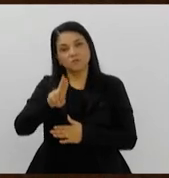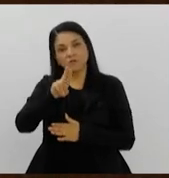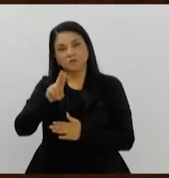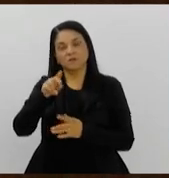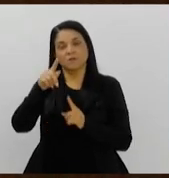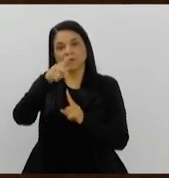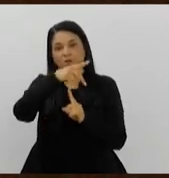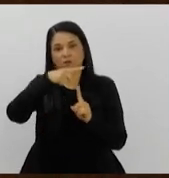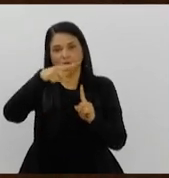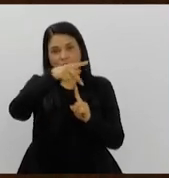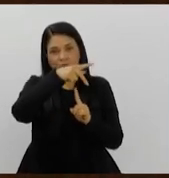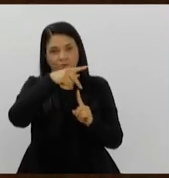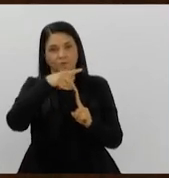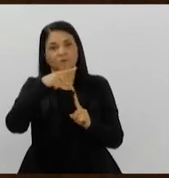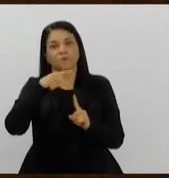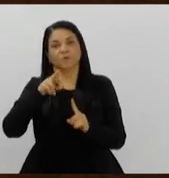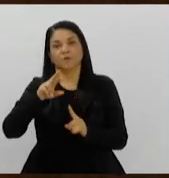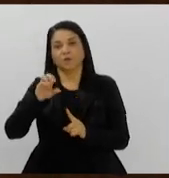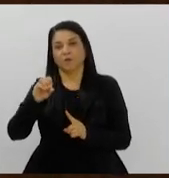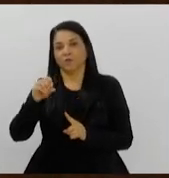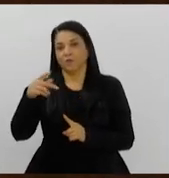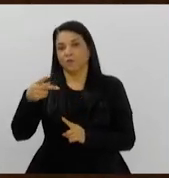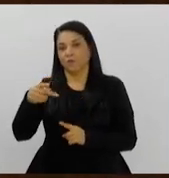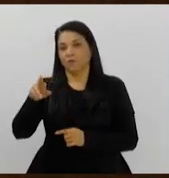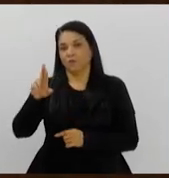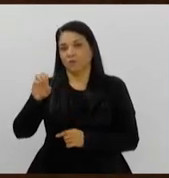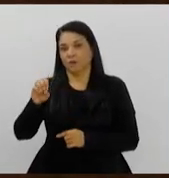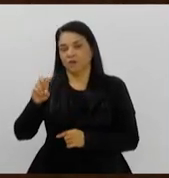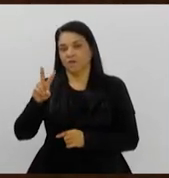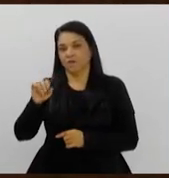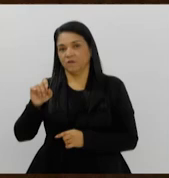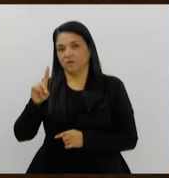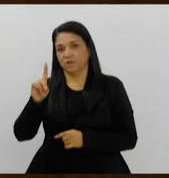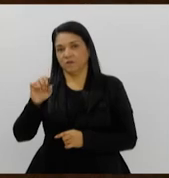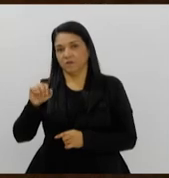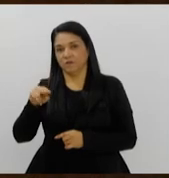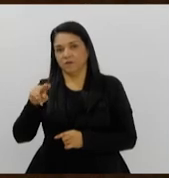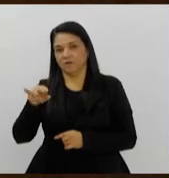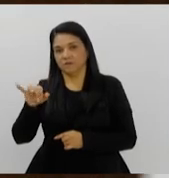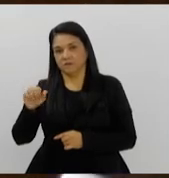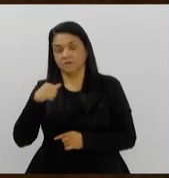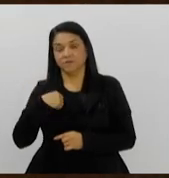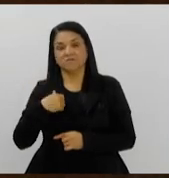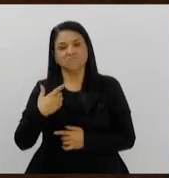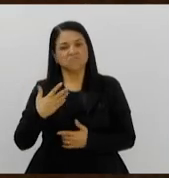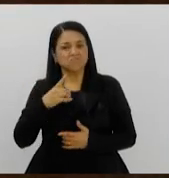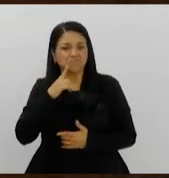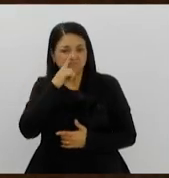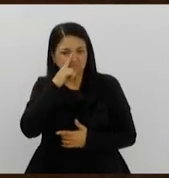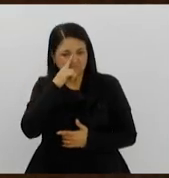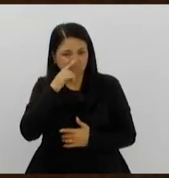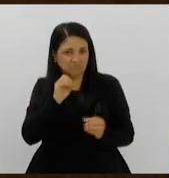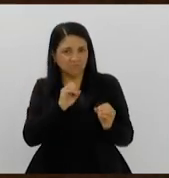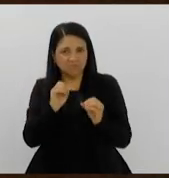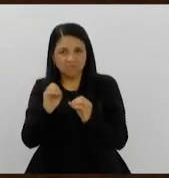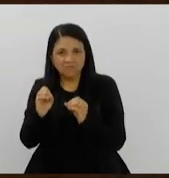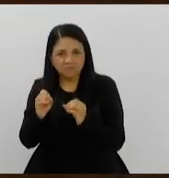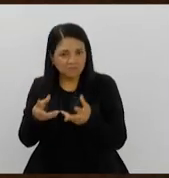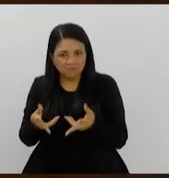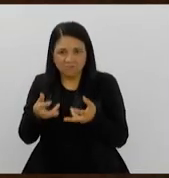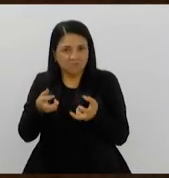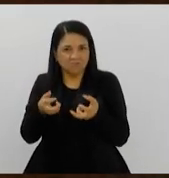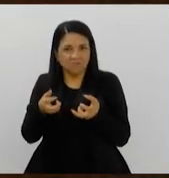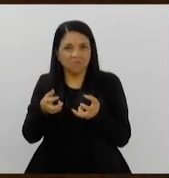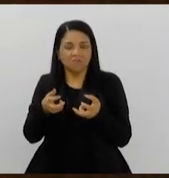Rio Previdência, que deixou de entender o perigo, né, uma operação de risco, e